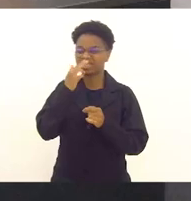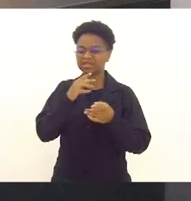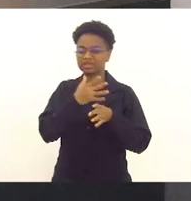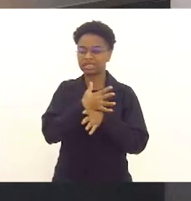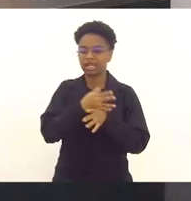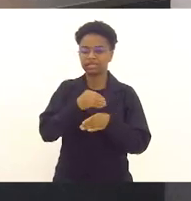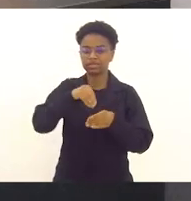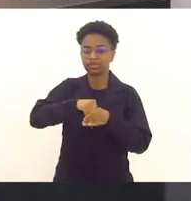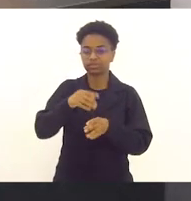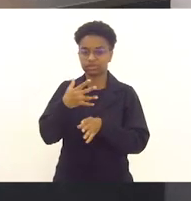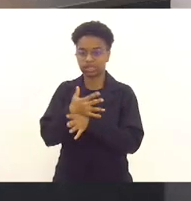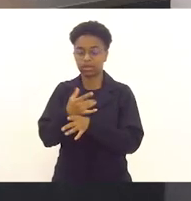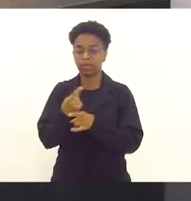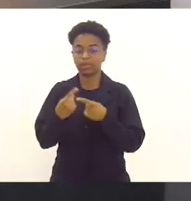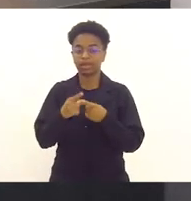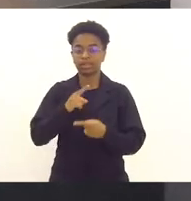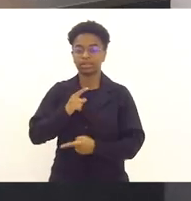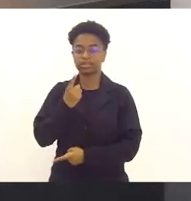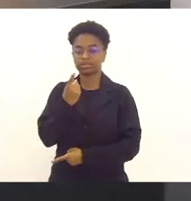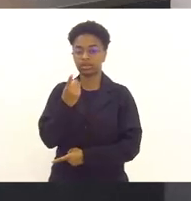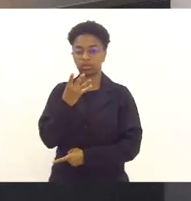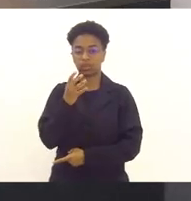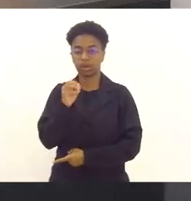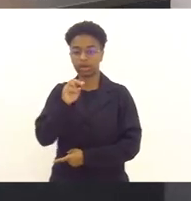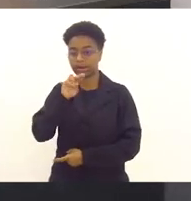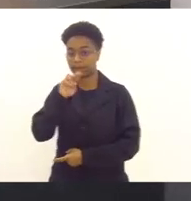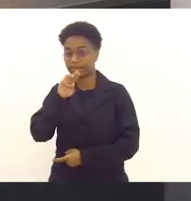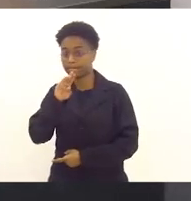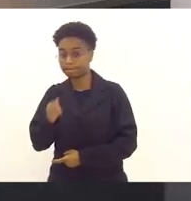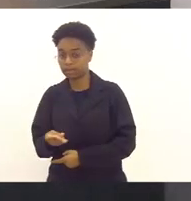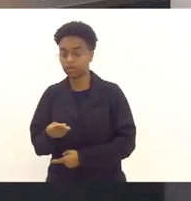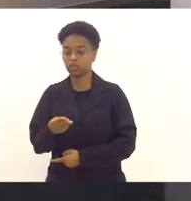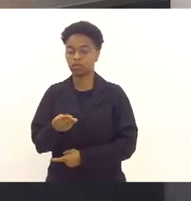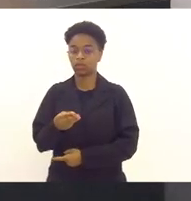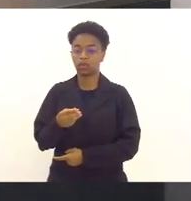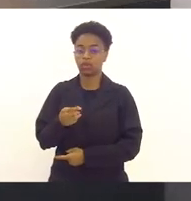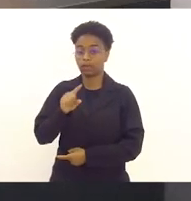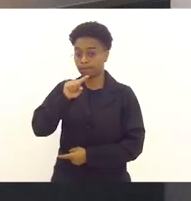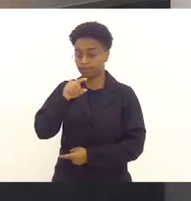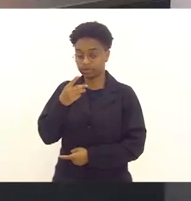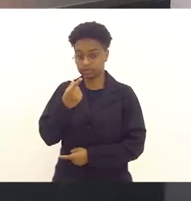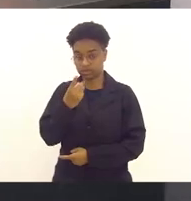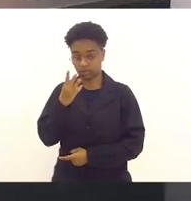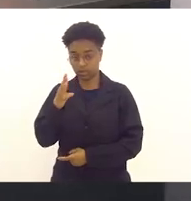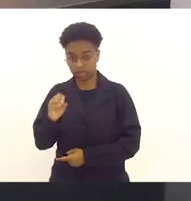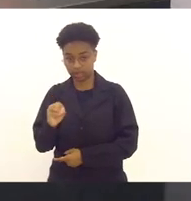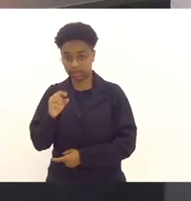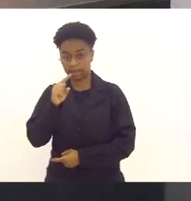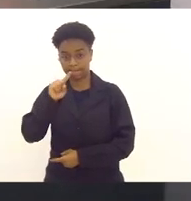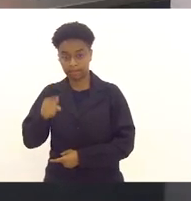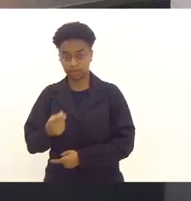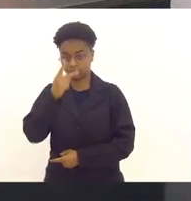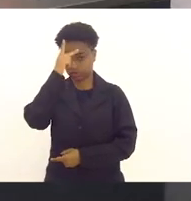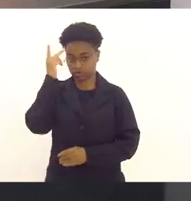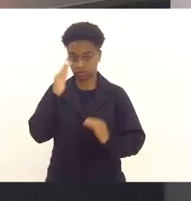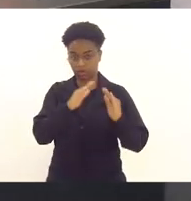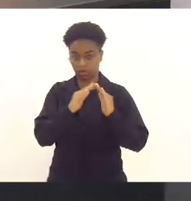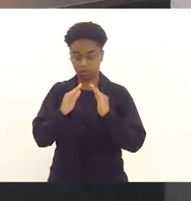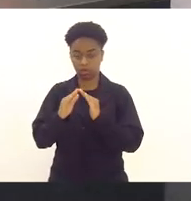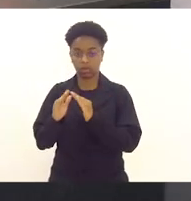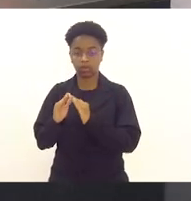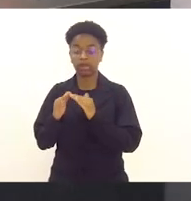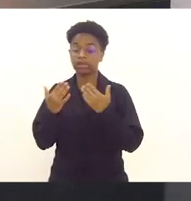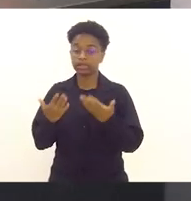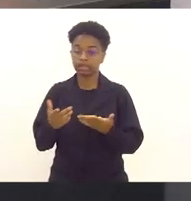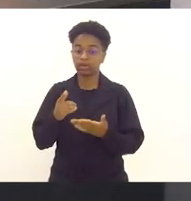140 mil moradores né se a maré fosse reconhecida como uma cidade ela estaria ali na vigésima